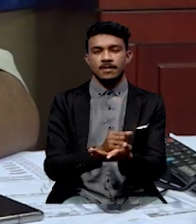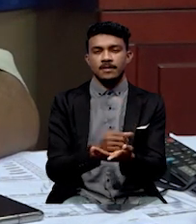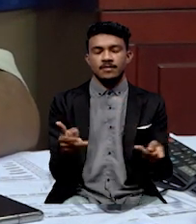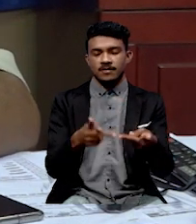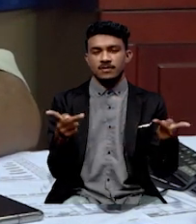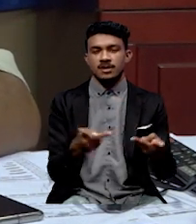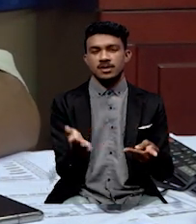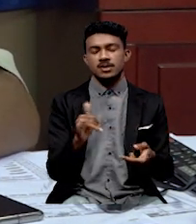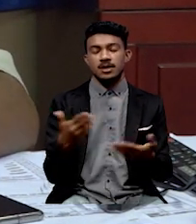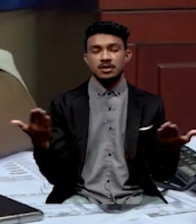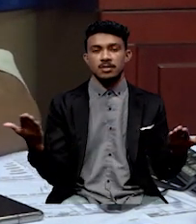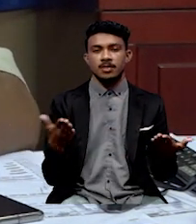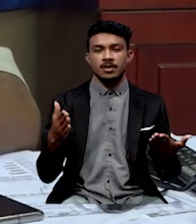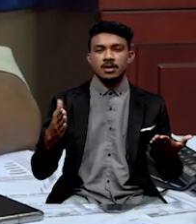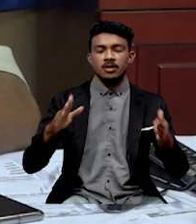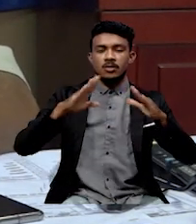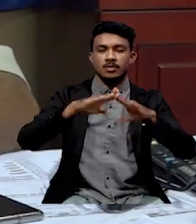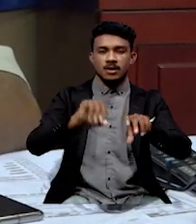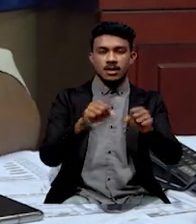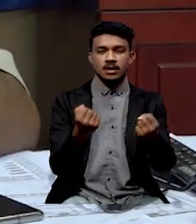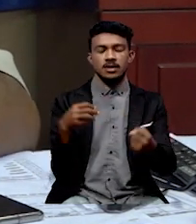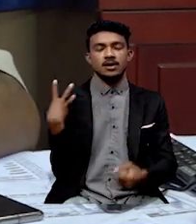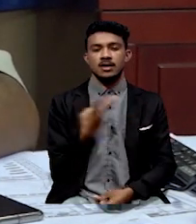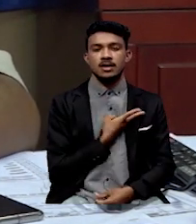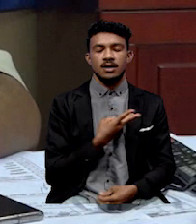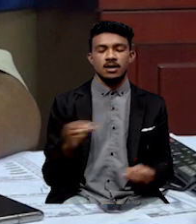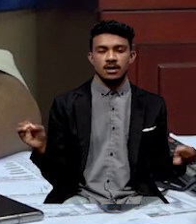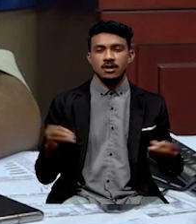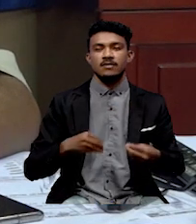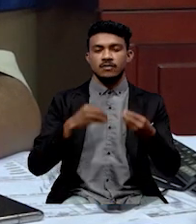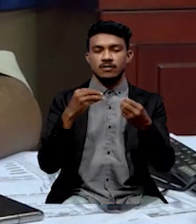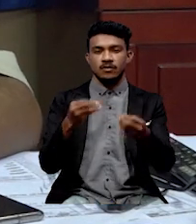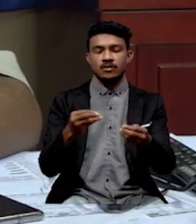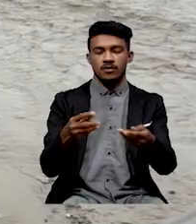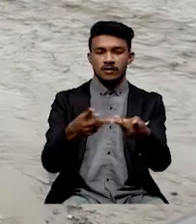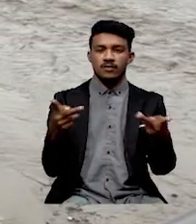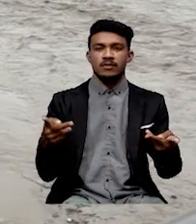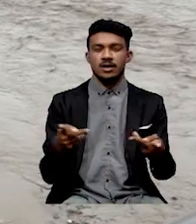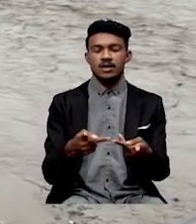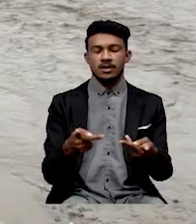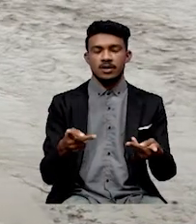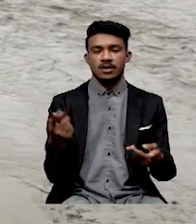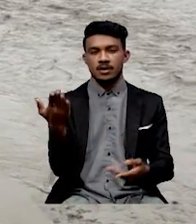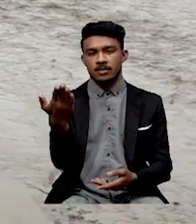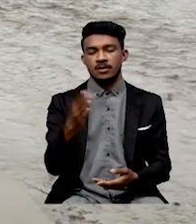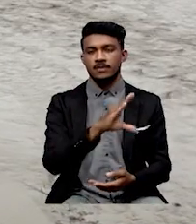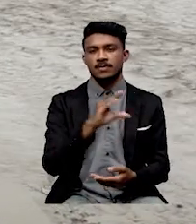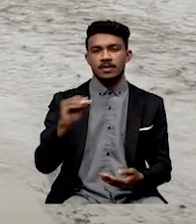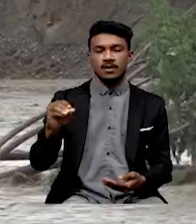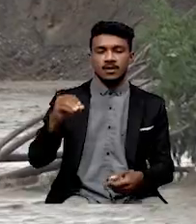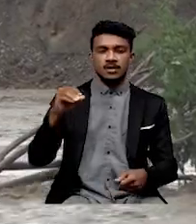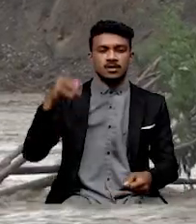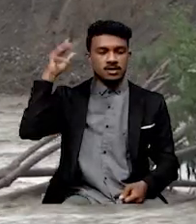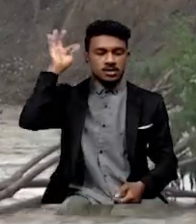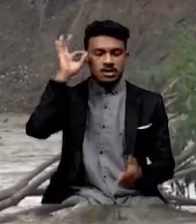agora nasa uma be mono nasa ita ne ita sida sila fota dalam prat hari fili fali fatin uma ne ba. Secretaria Estado de Proteção Civil se